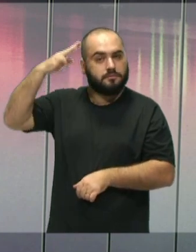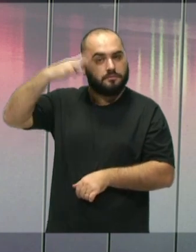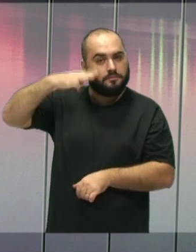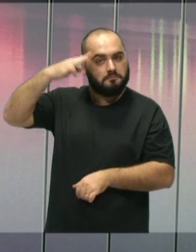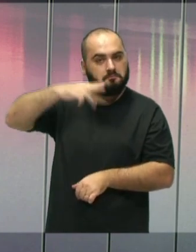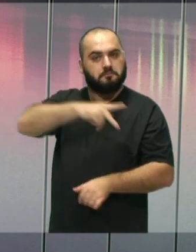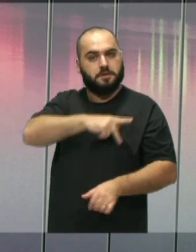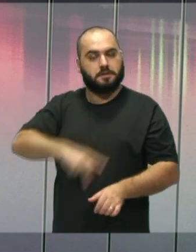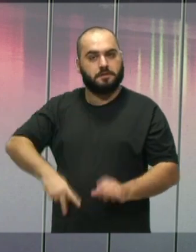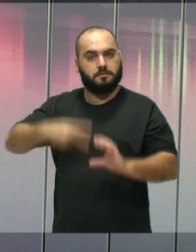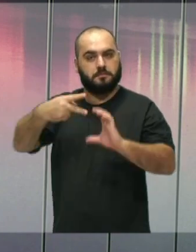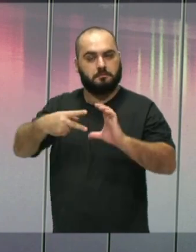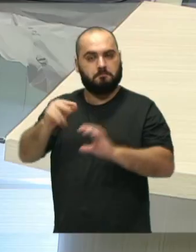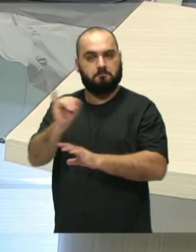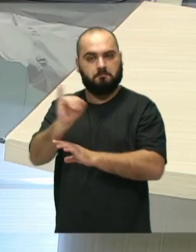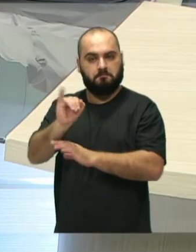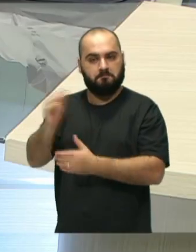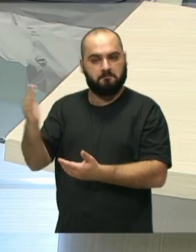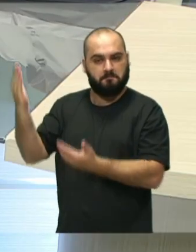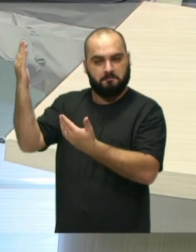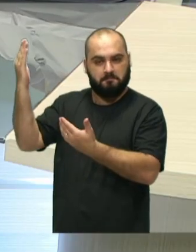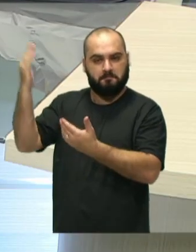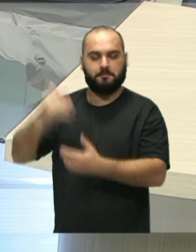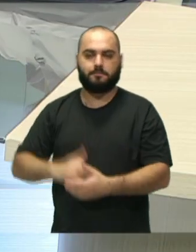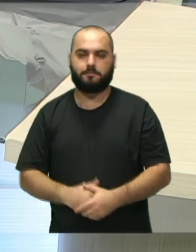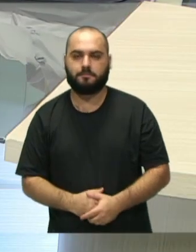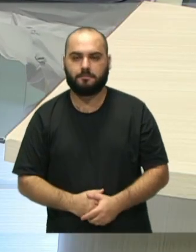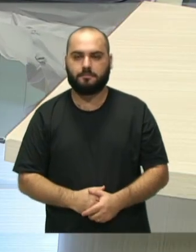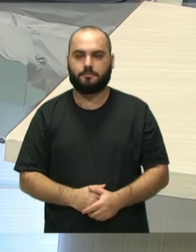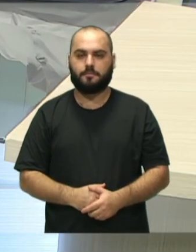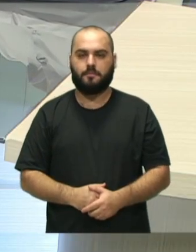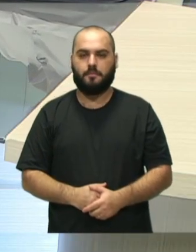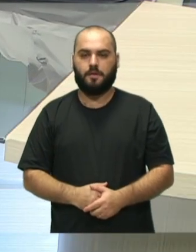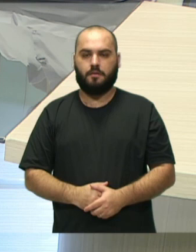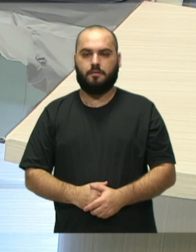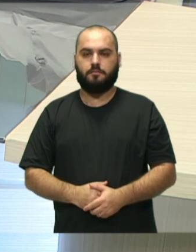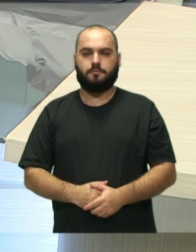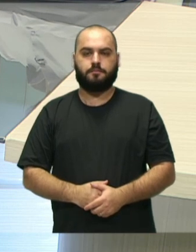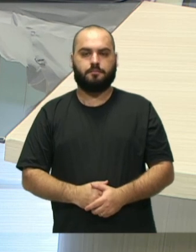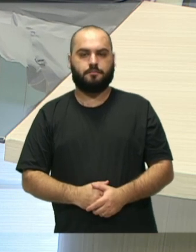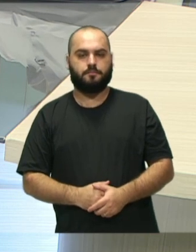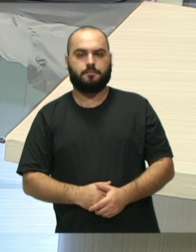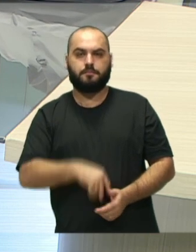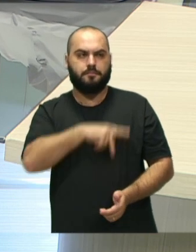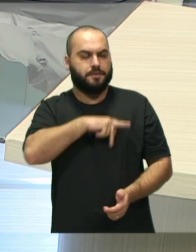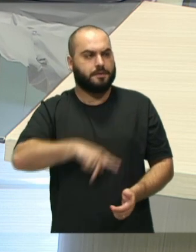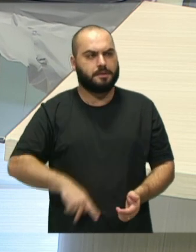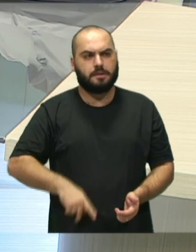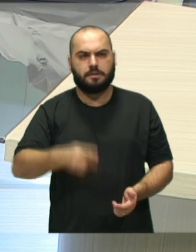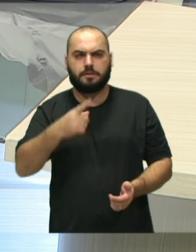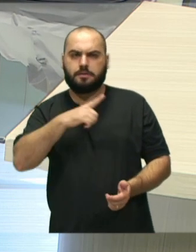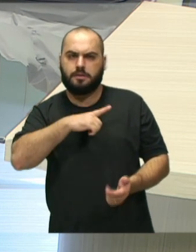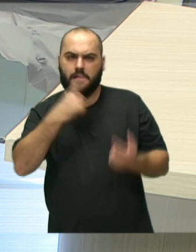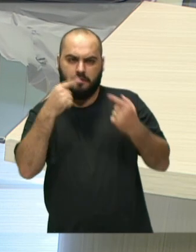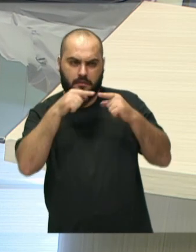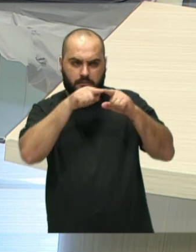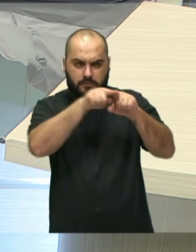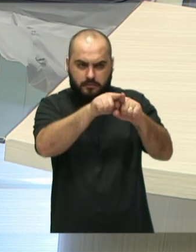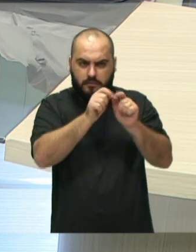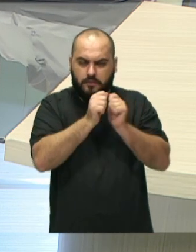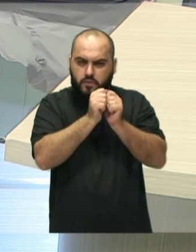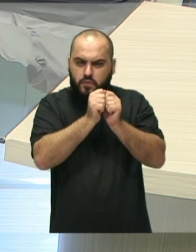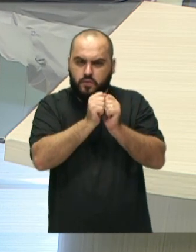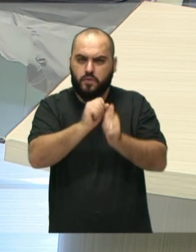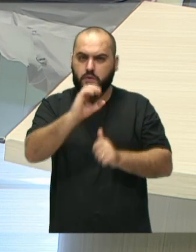Vereador Marcelo Werner Presidente recentemente a câmara firmou um convênio com o Senac